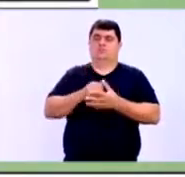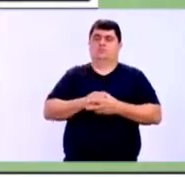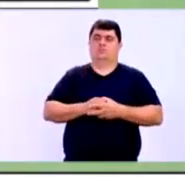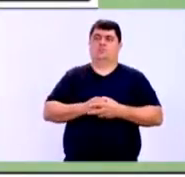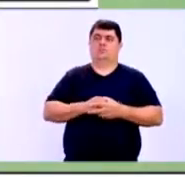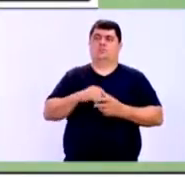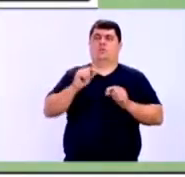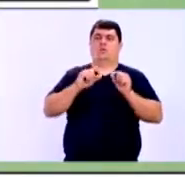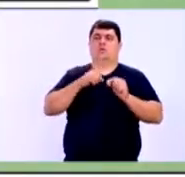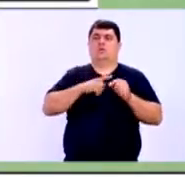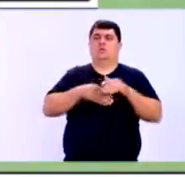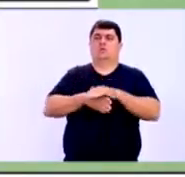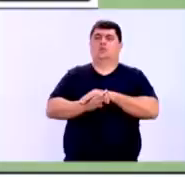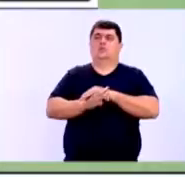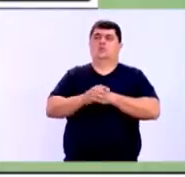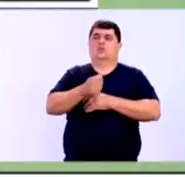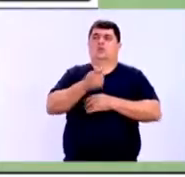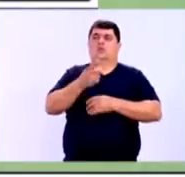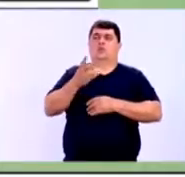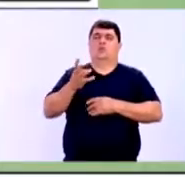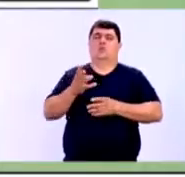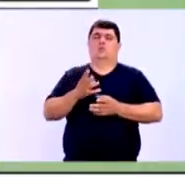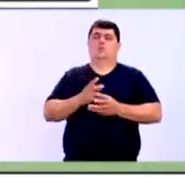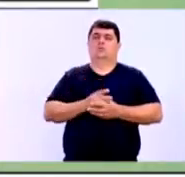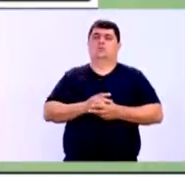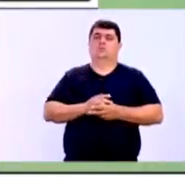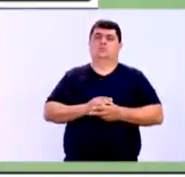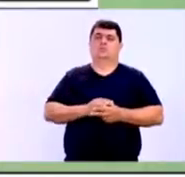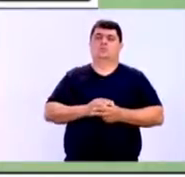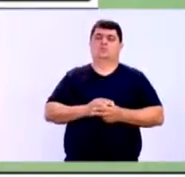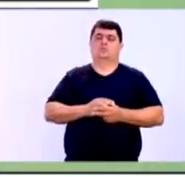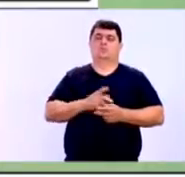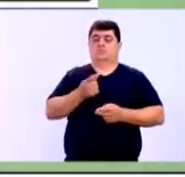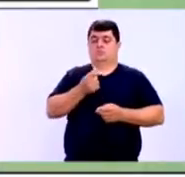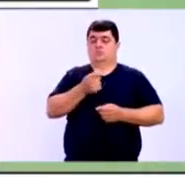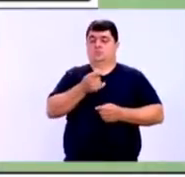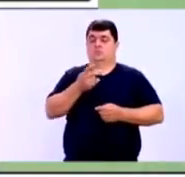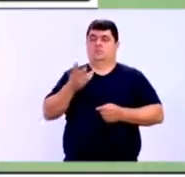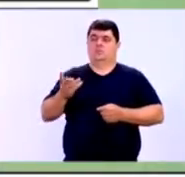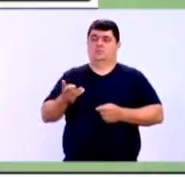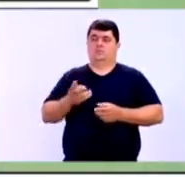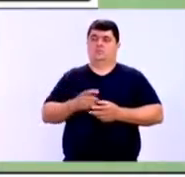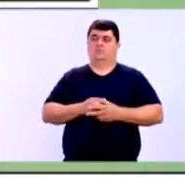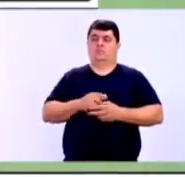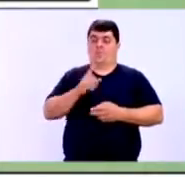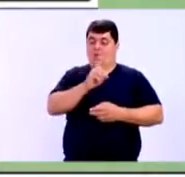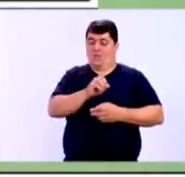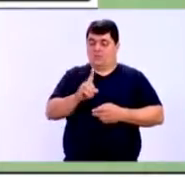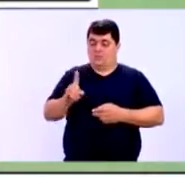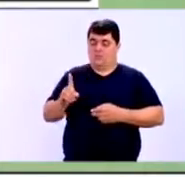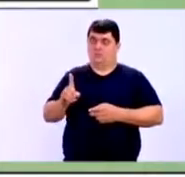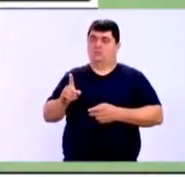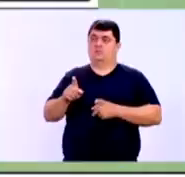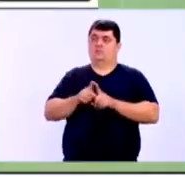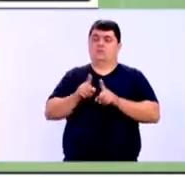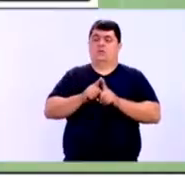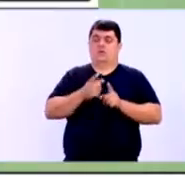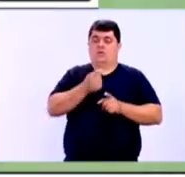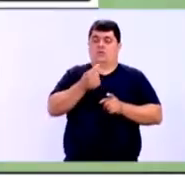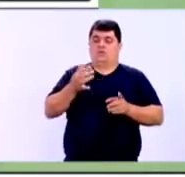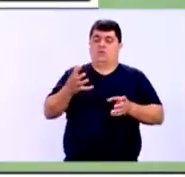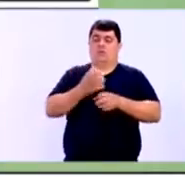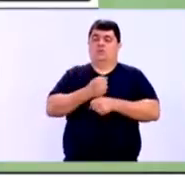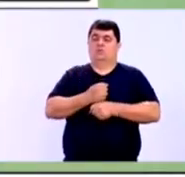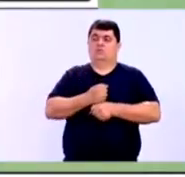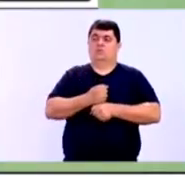na entrada? A quantidade que entrou, o valor o valor unitário e o valor total.